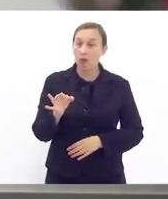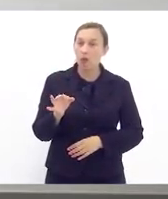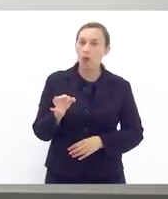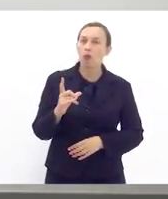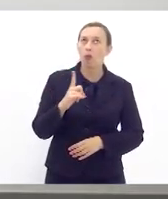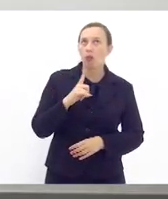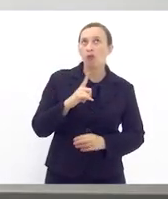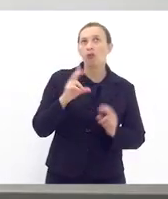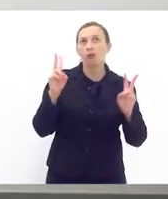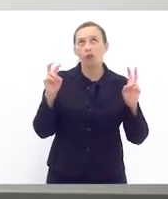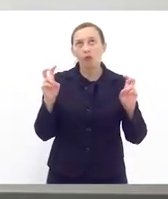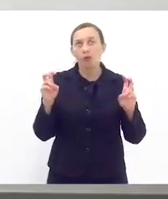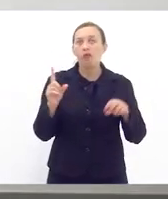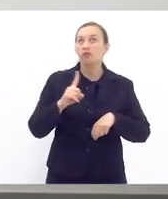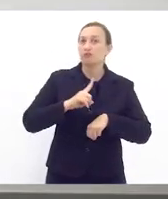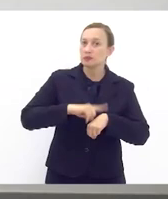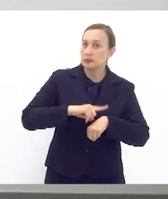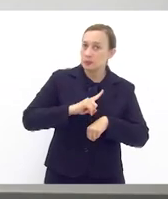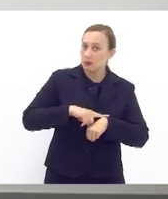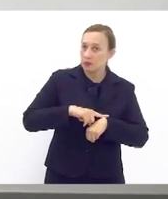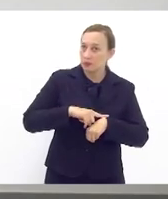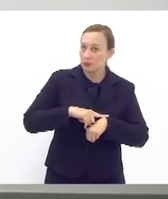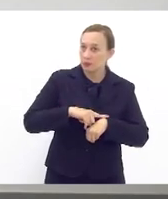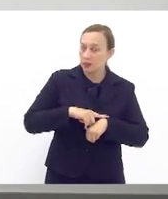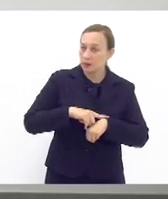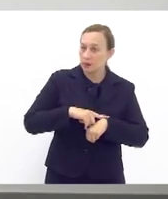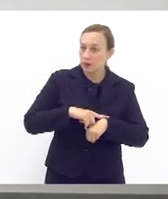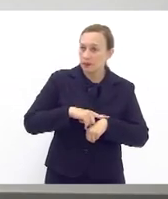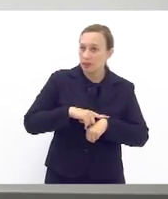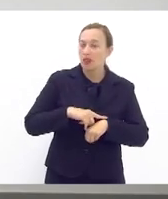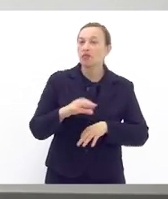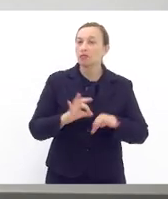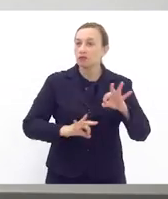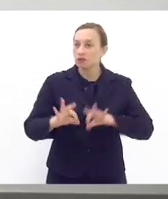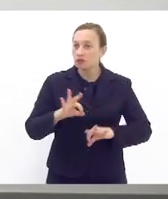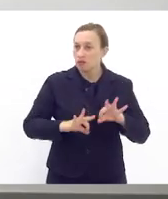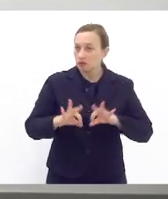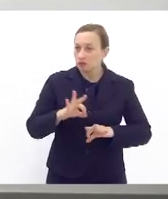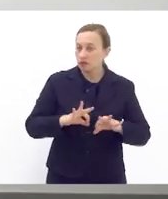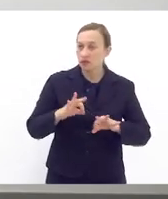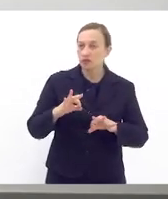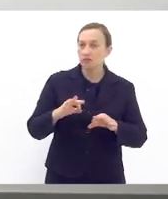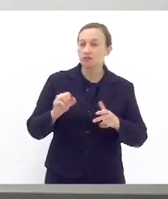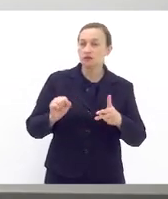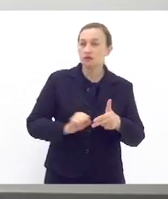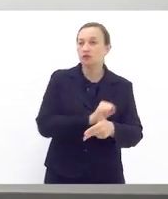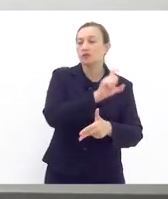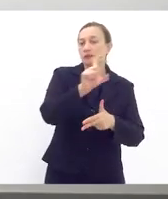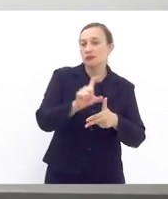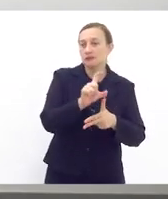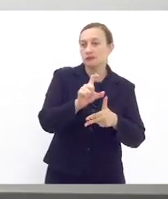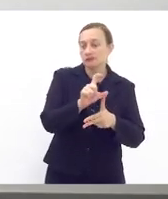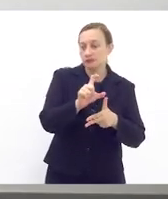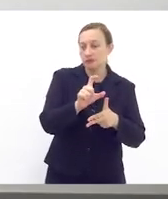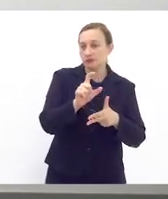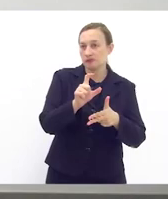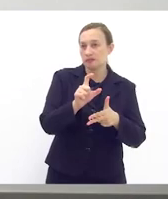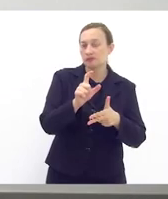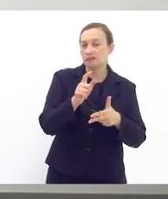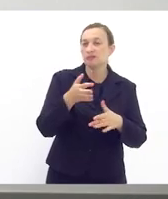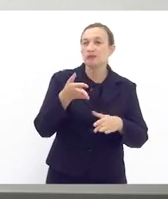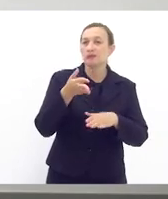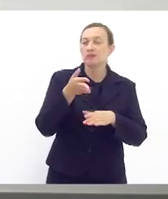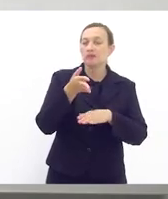aí uma questão do tempo né o plano a mensagem do executivo cheguem atraso provavelmente